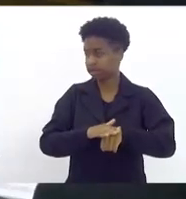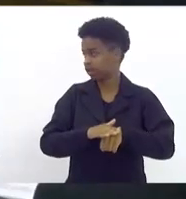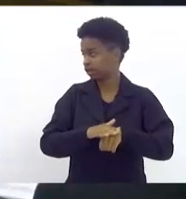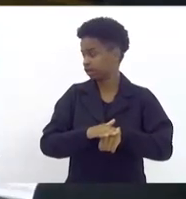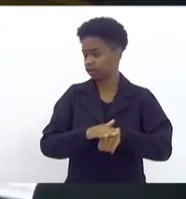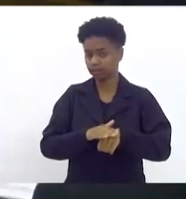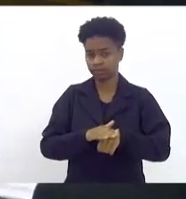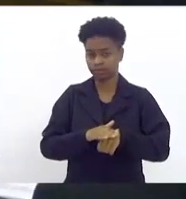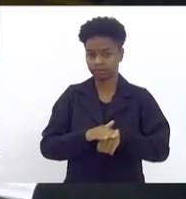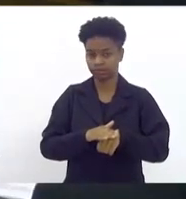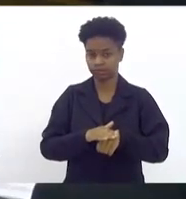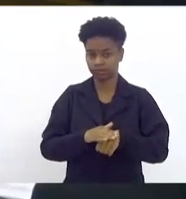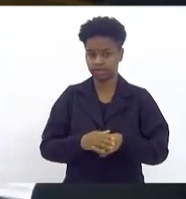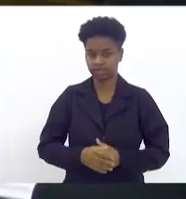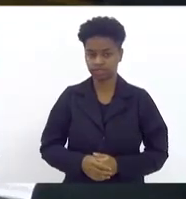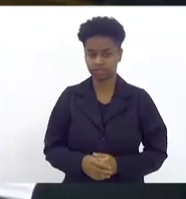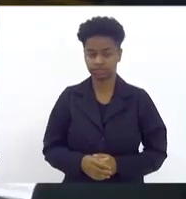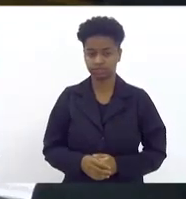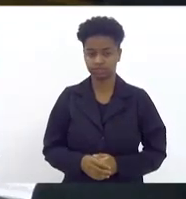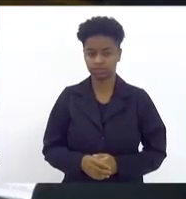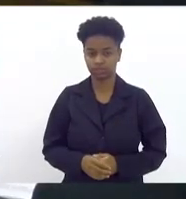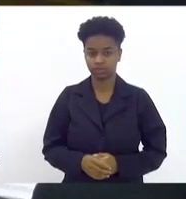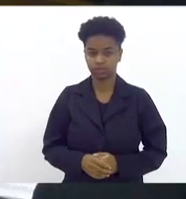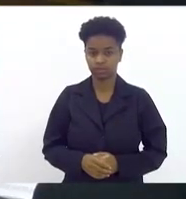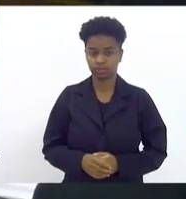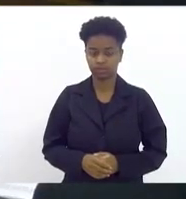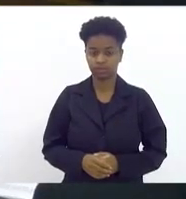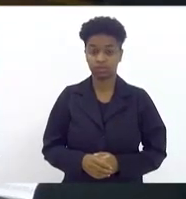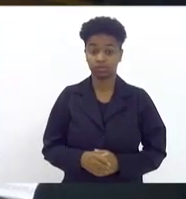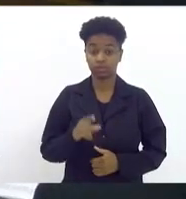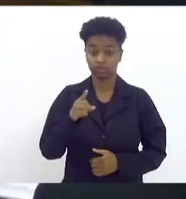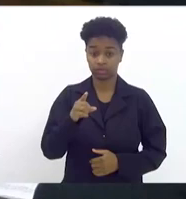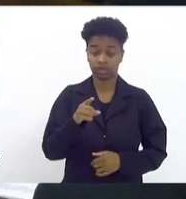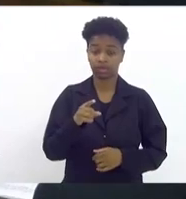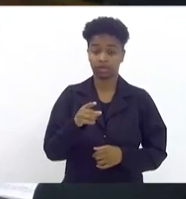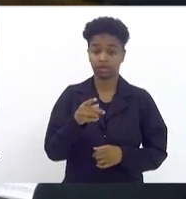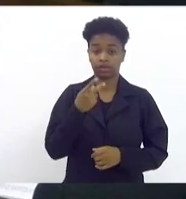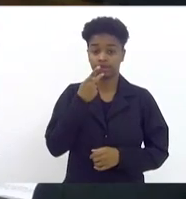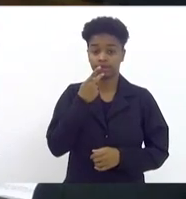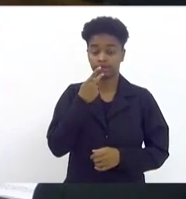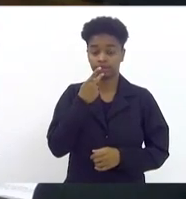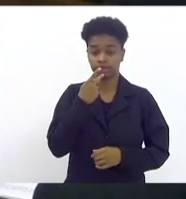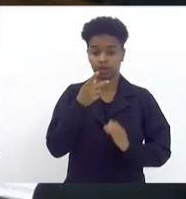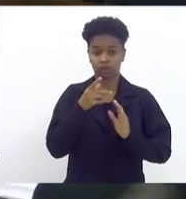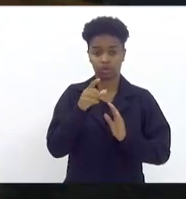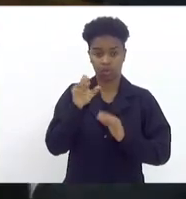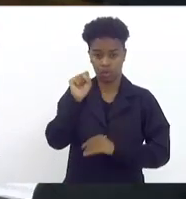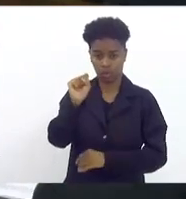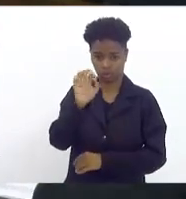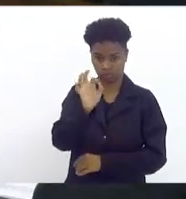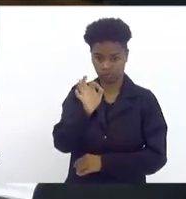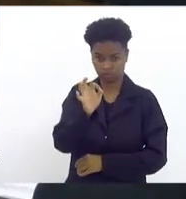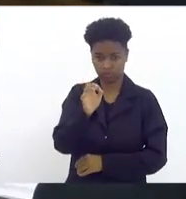na toda? Na verdade... Porque o senhor está relatando o 8. Não, eu estou relatando